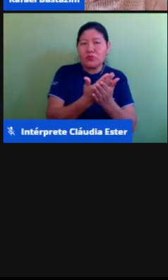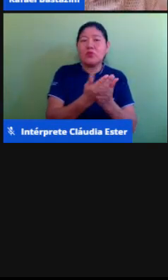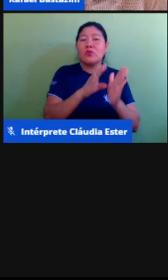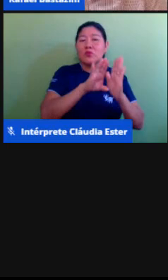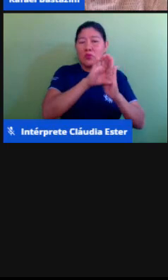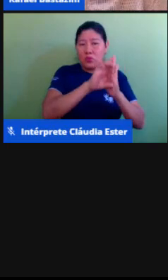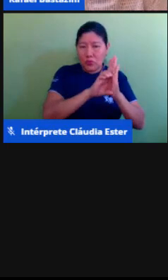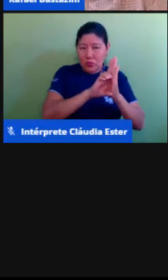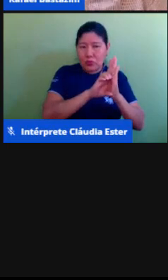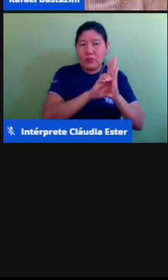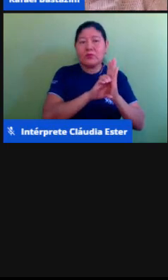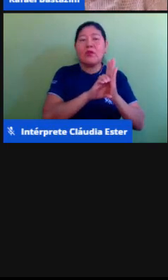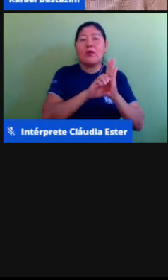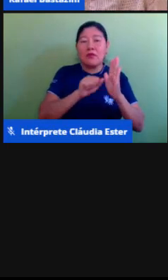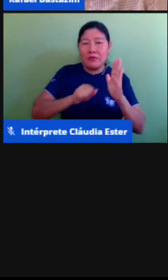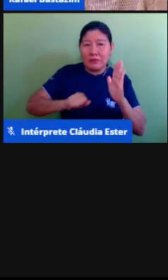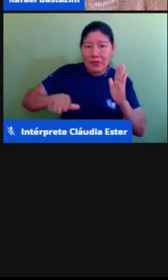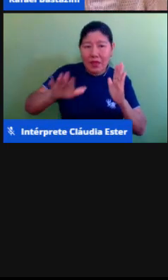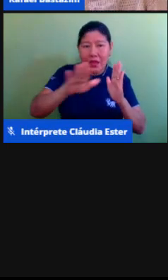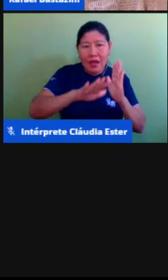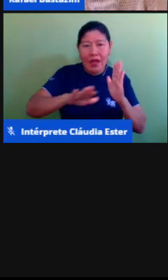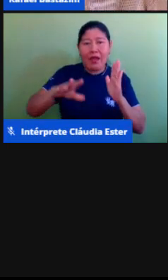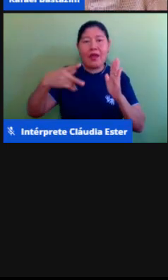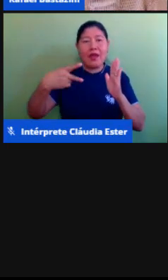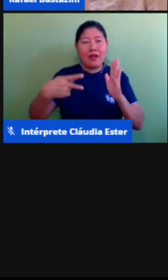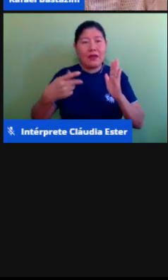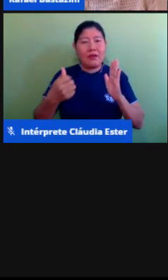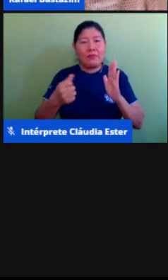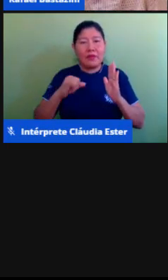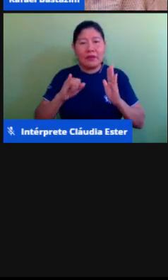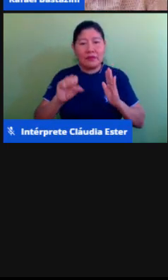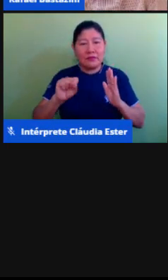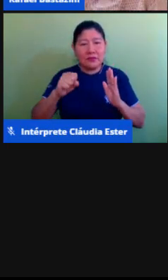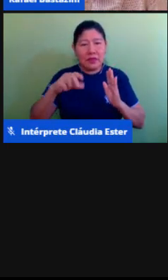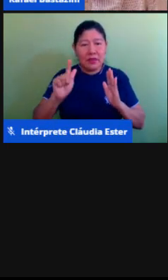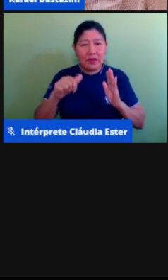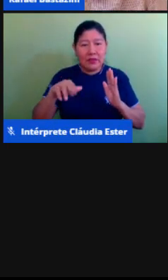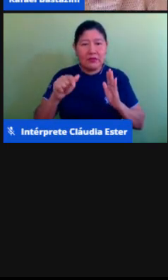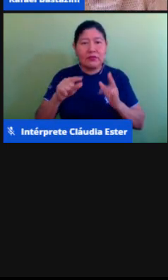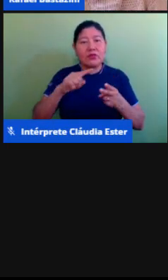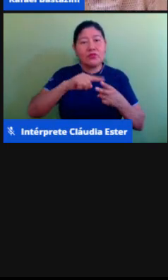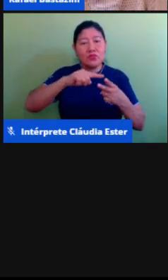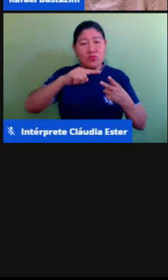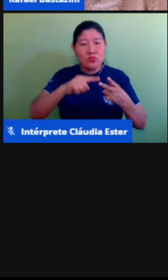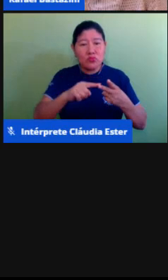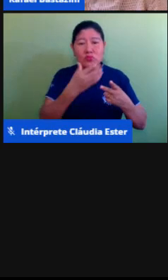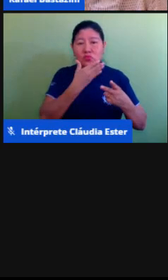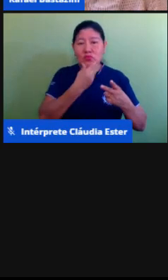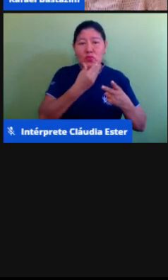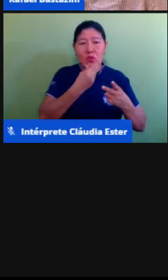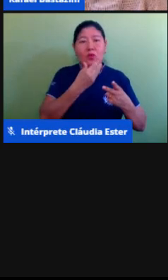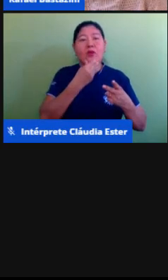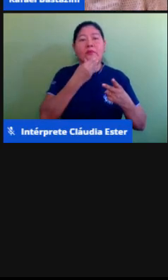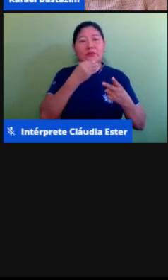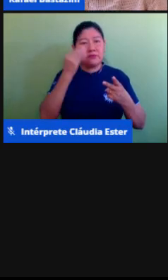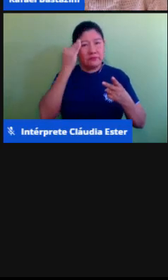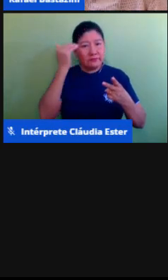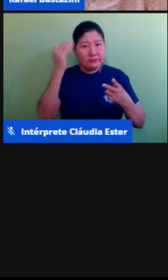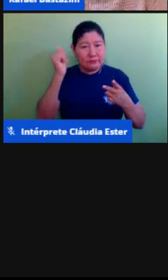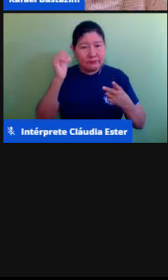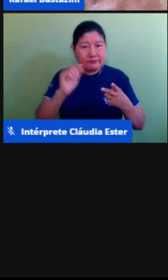relacionados à paisagem, diz respeito ao Lablache e ao Sauer. O Sauer é bastante interessante porque as